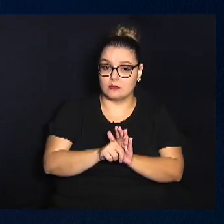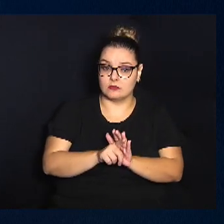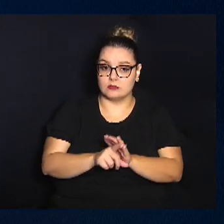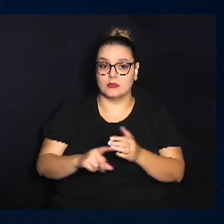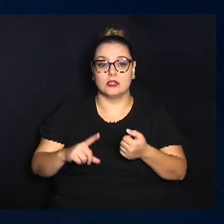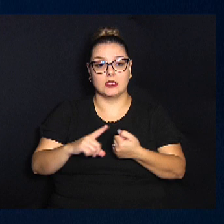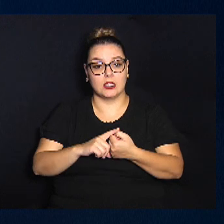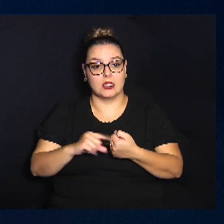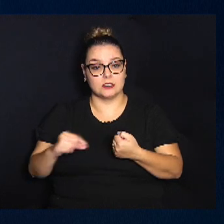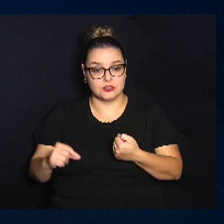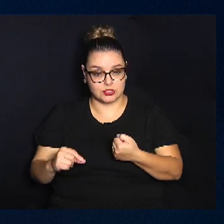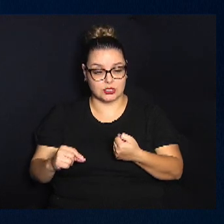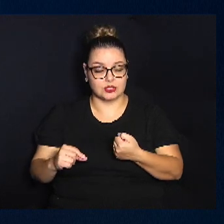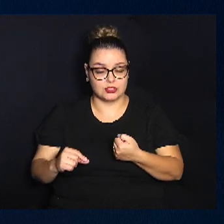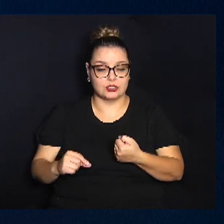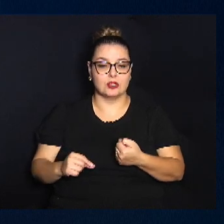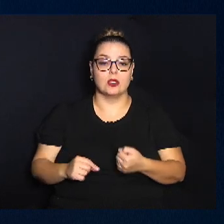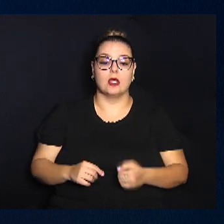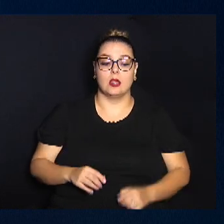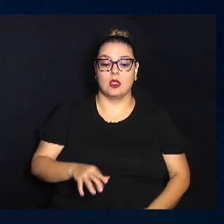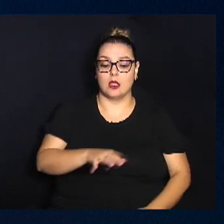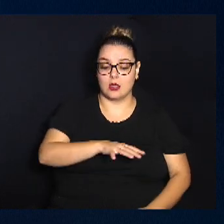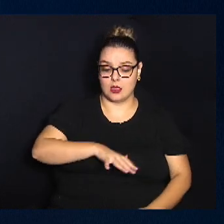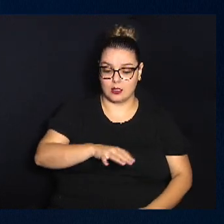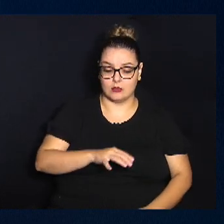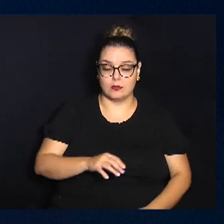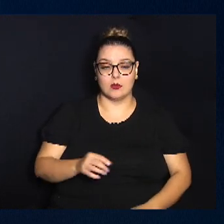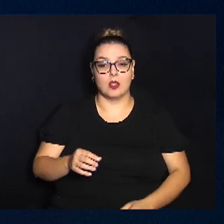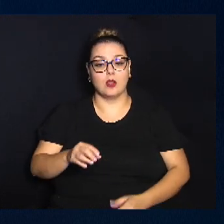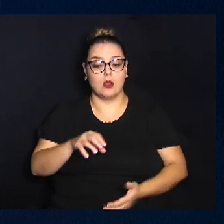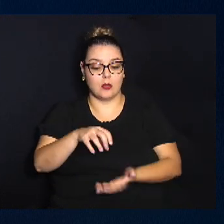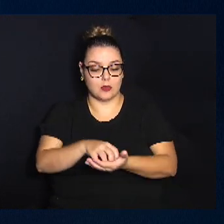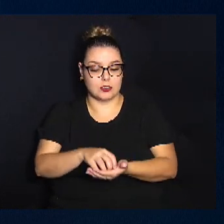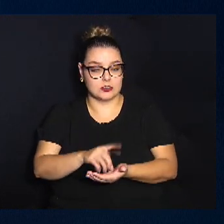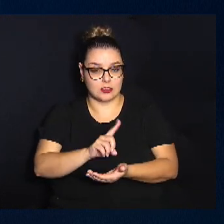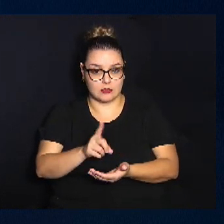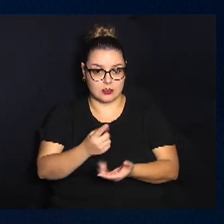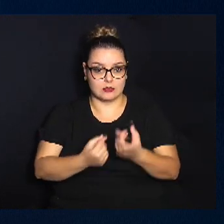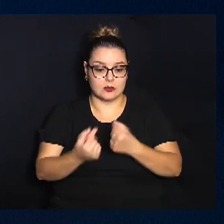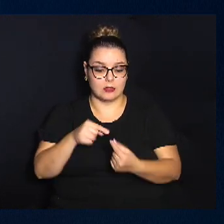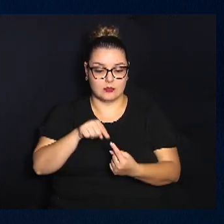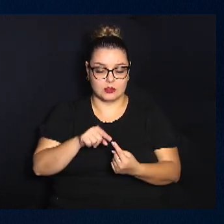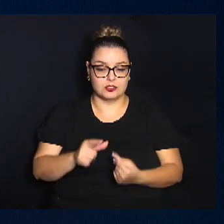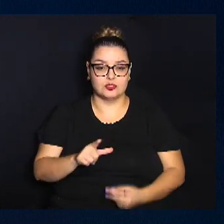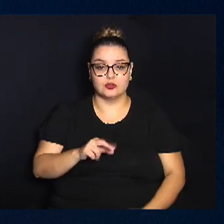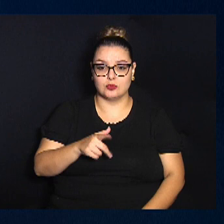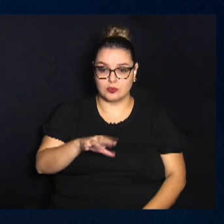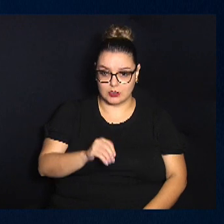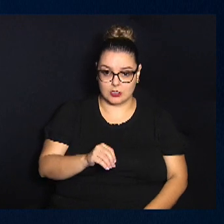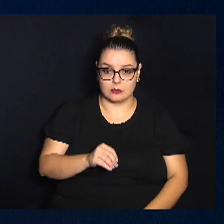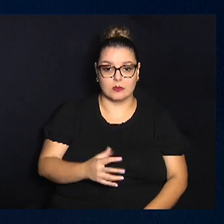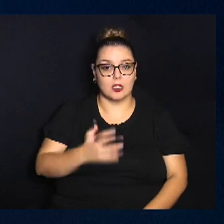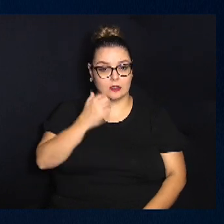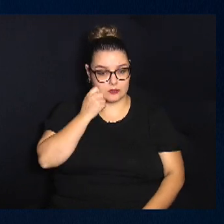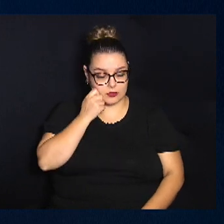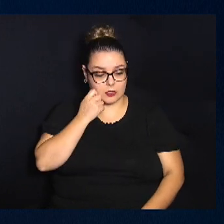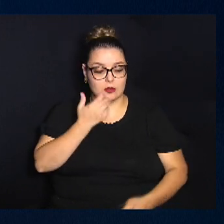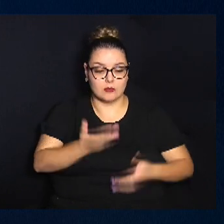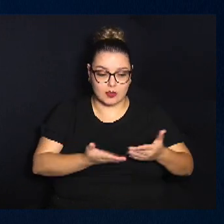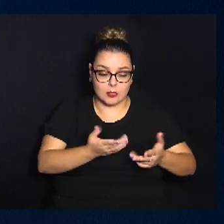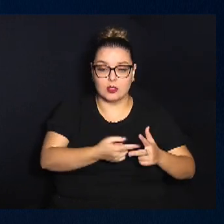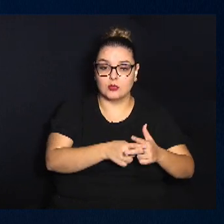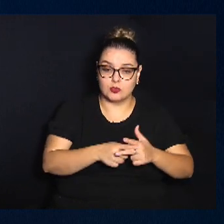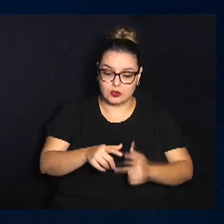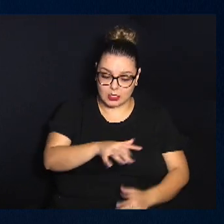artigo que cabe à organização sem fins lucrativos adotante a responsabilidade pela preservação e manutenção